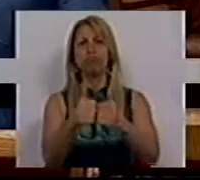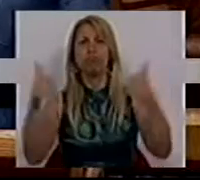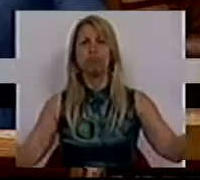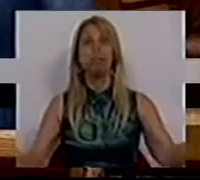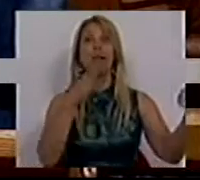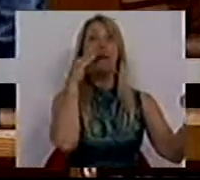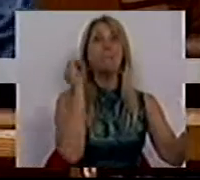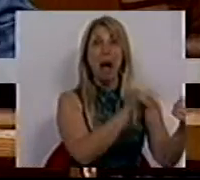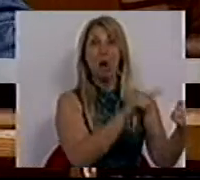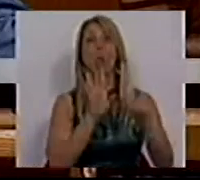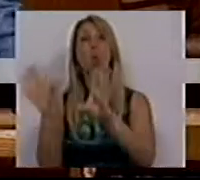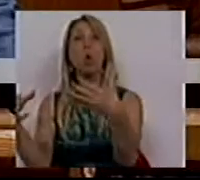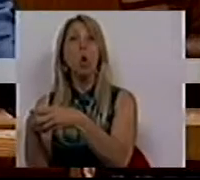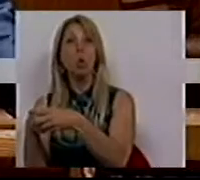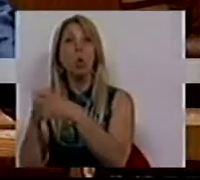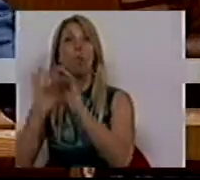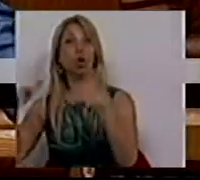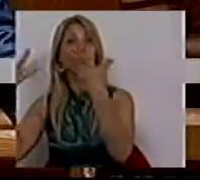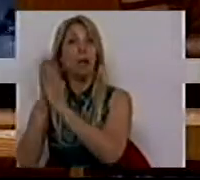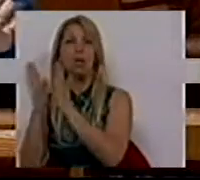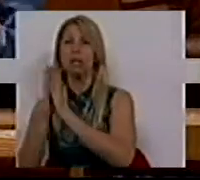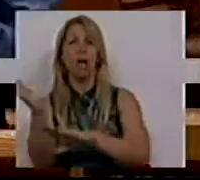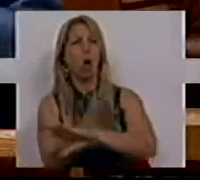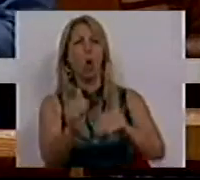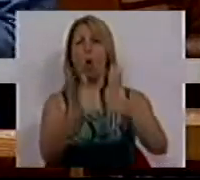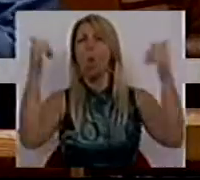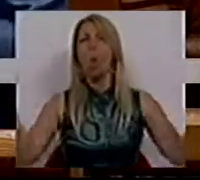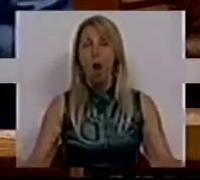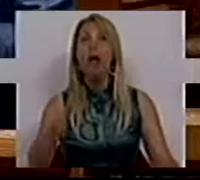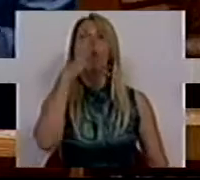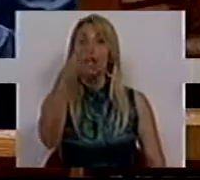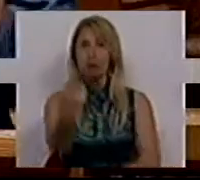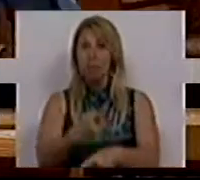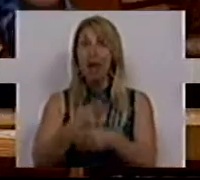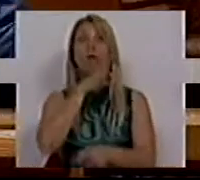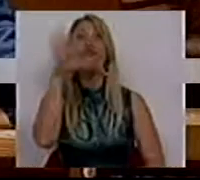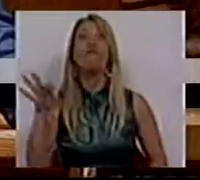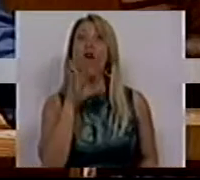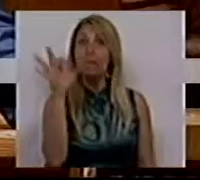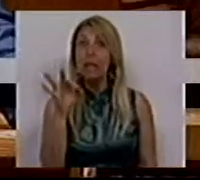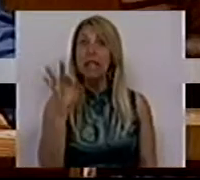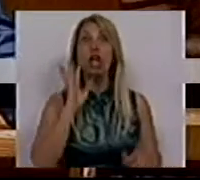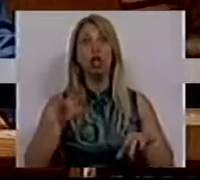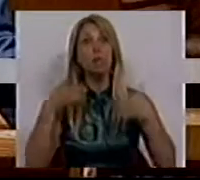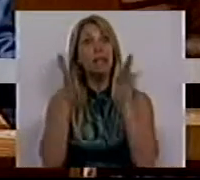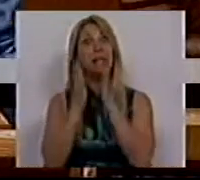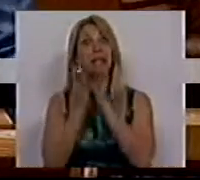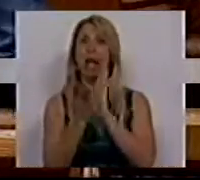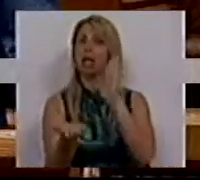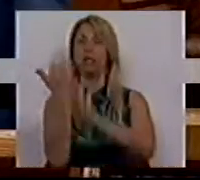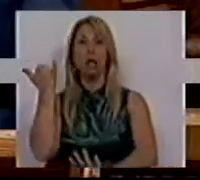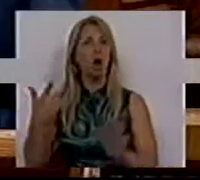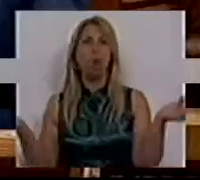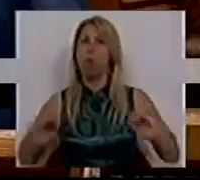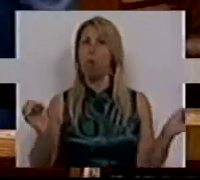Financial Group. Conseguiu-se até, dizem-nos, tirar a família Espírito Santo do Banco Espírito Santo. Já lá não está